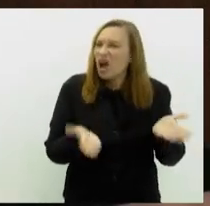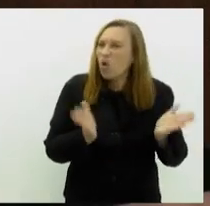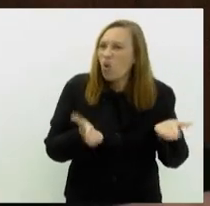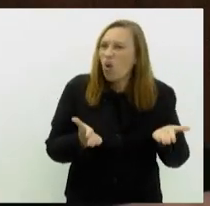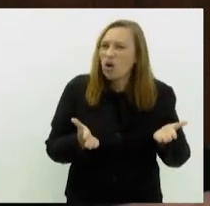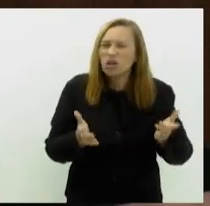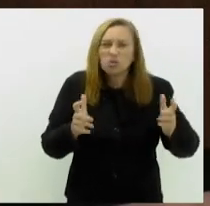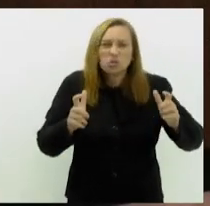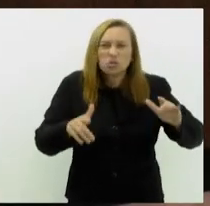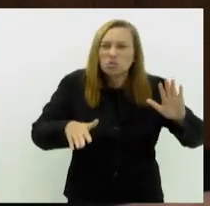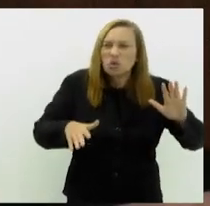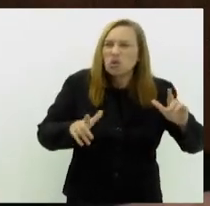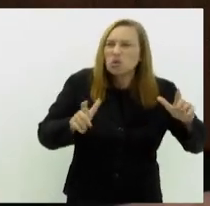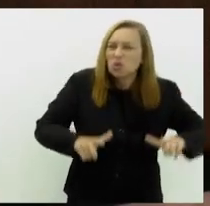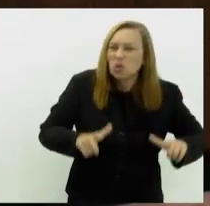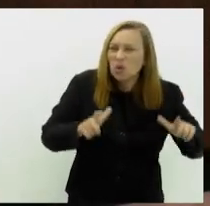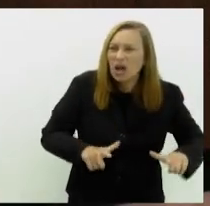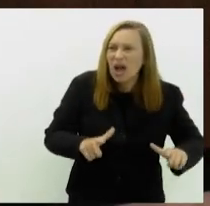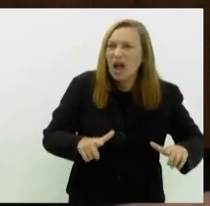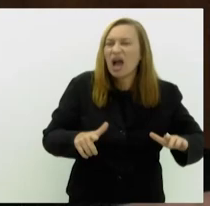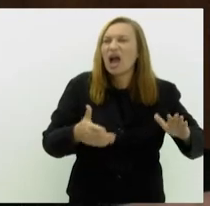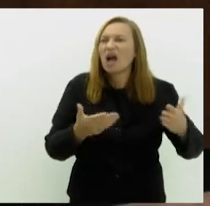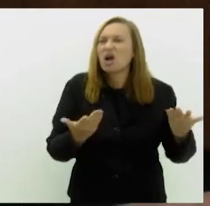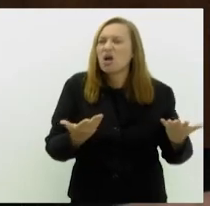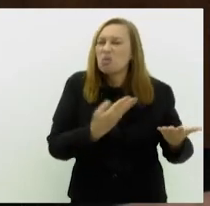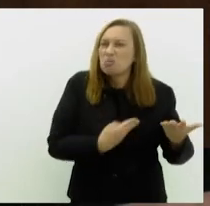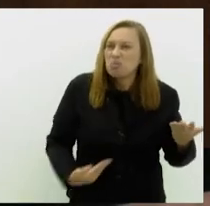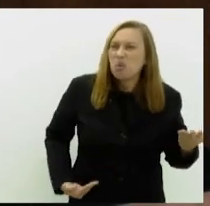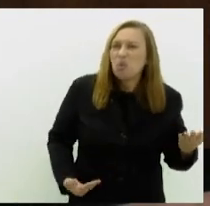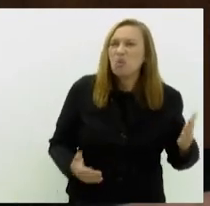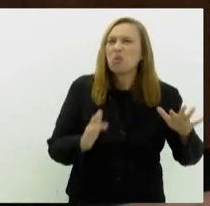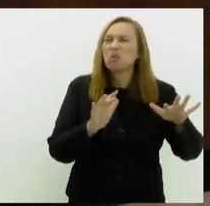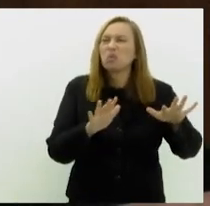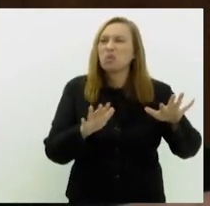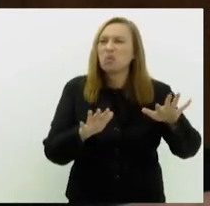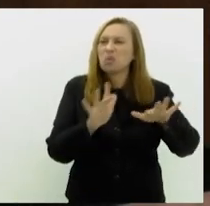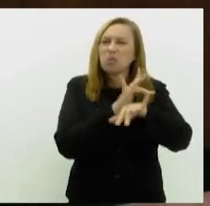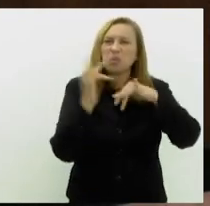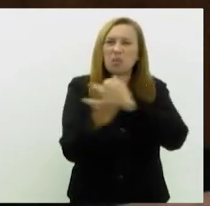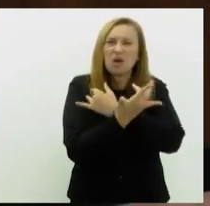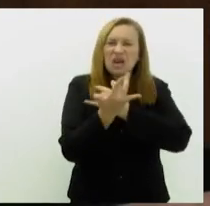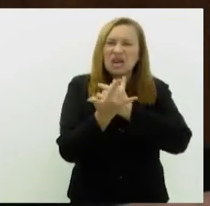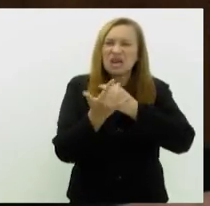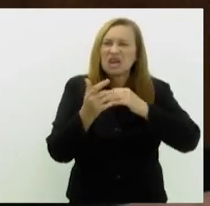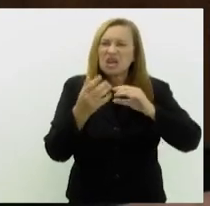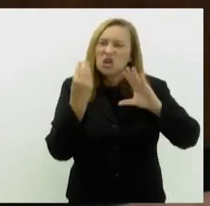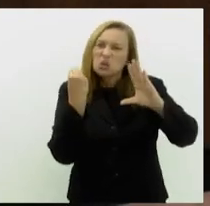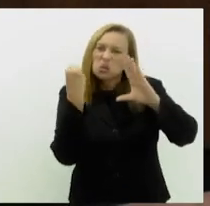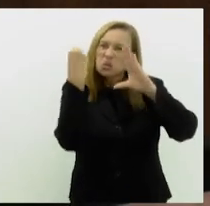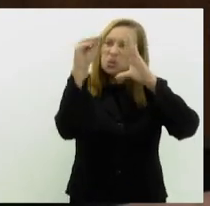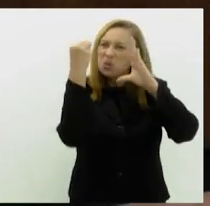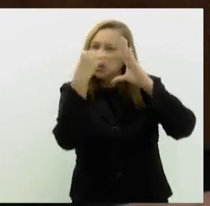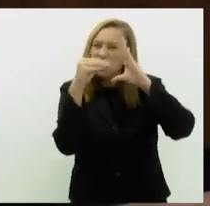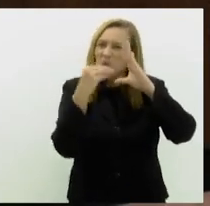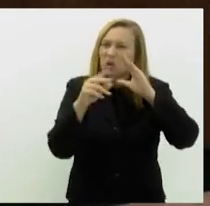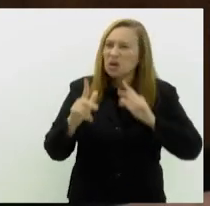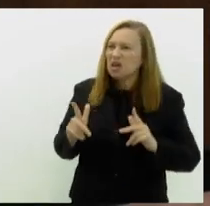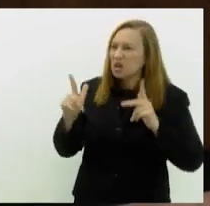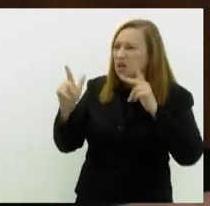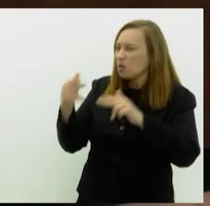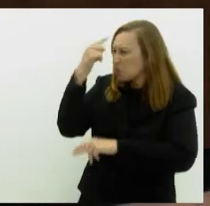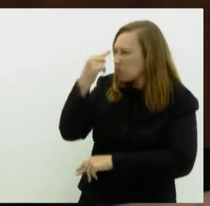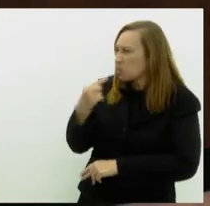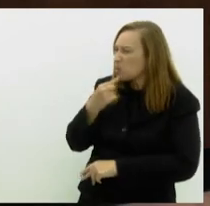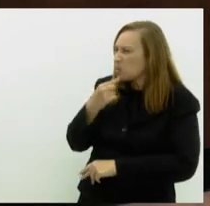ambiente público, redes sociais, a gente ter, de fato, imagens como aquela, isto não é bom. Não é bom porque, de